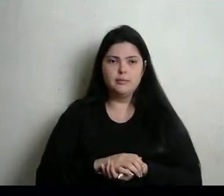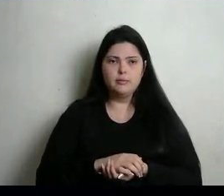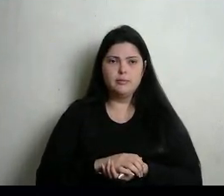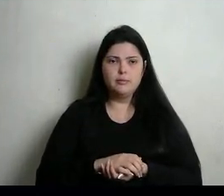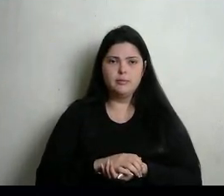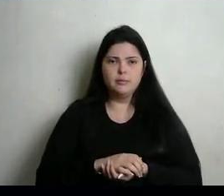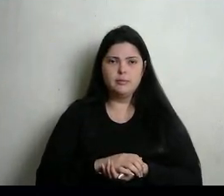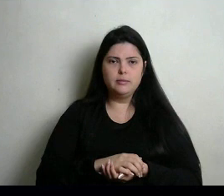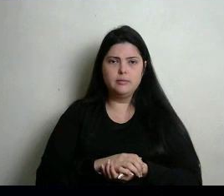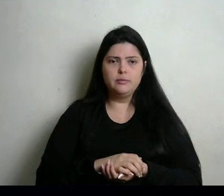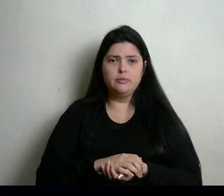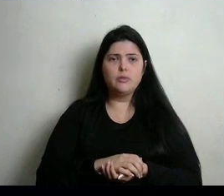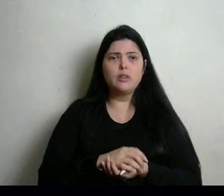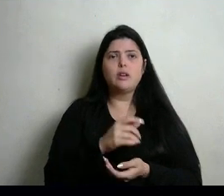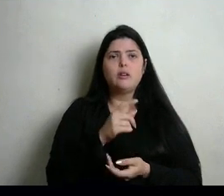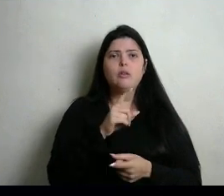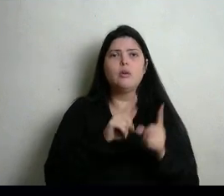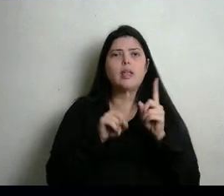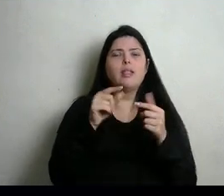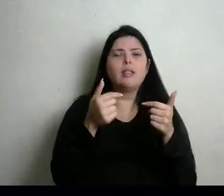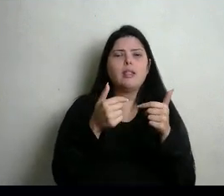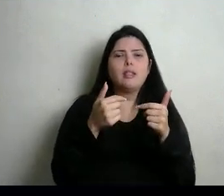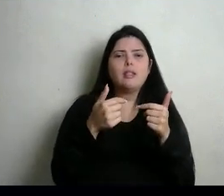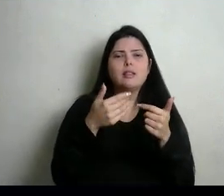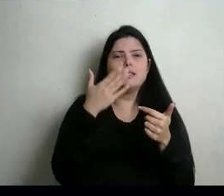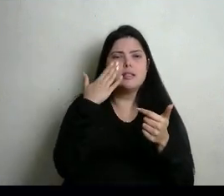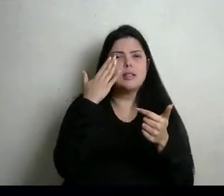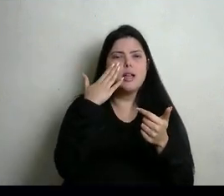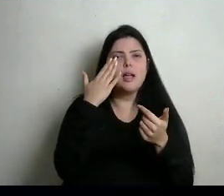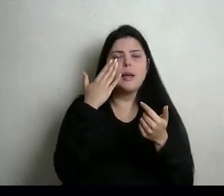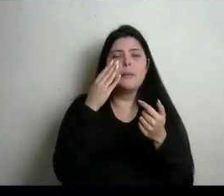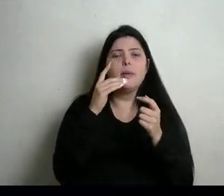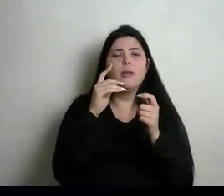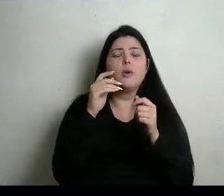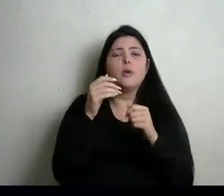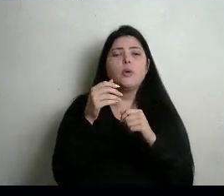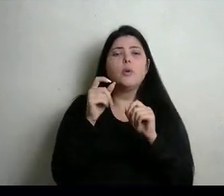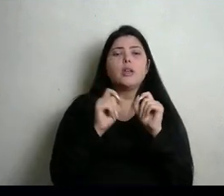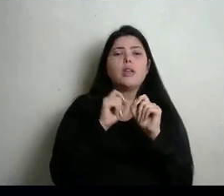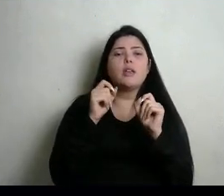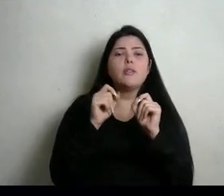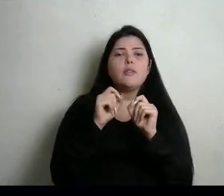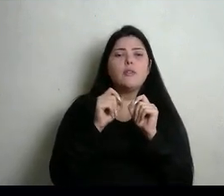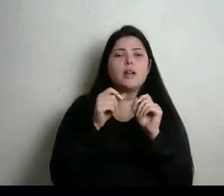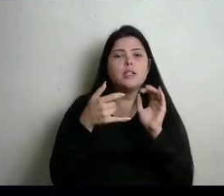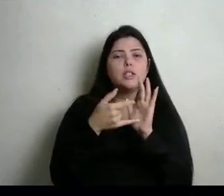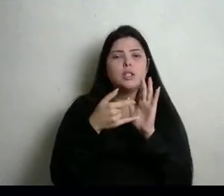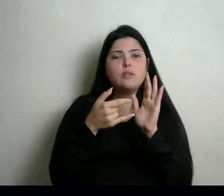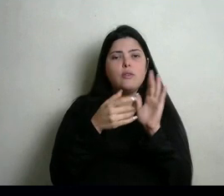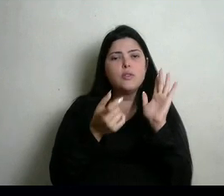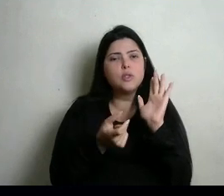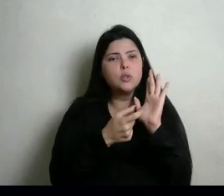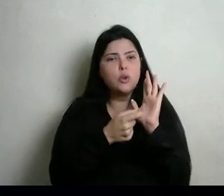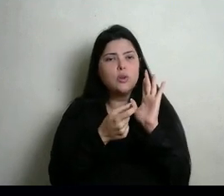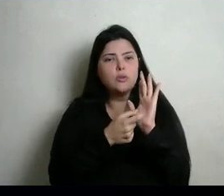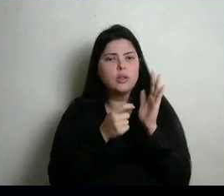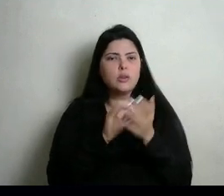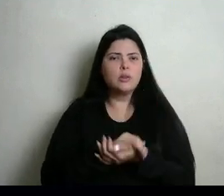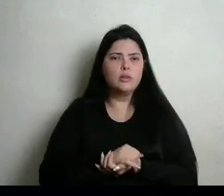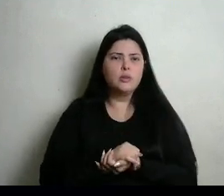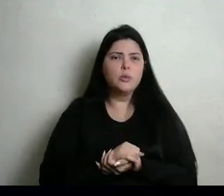Alguém aqui sabe o que que faz quem desenvolve software? O que que faz um